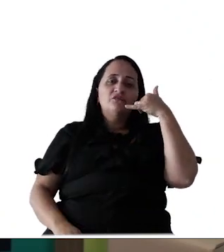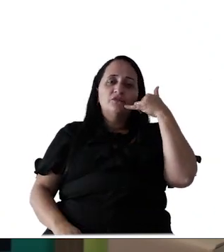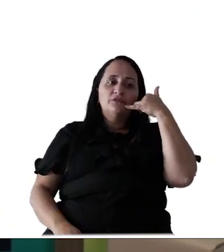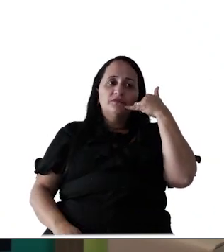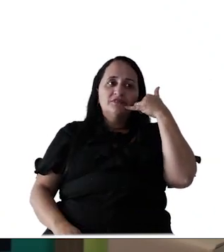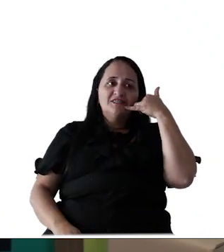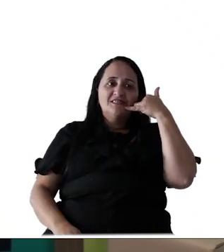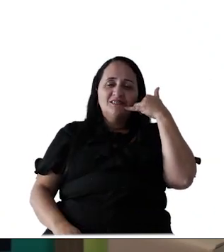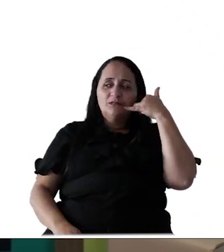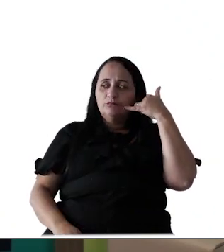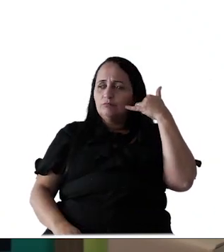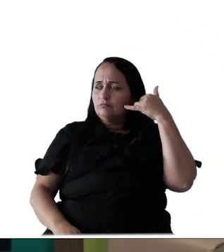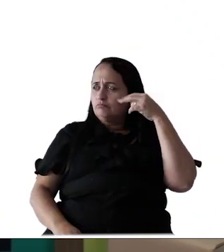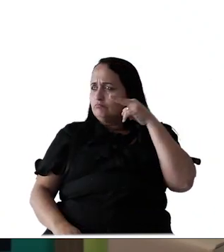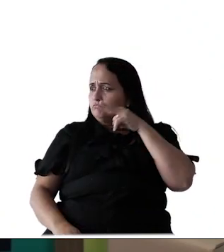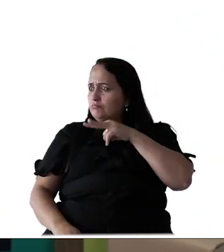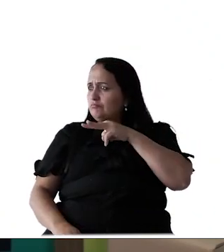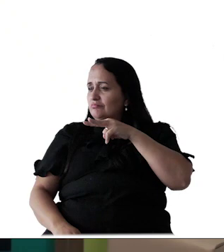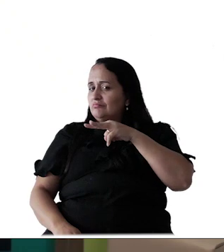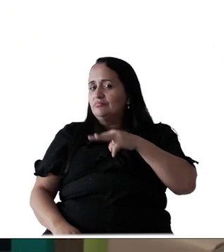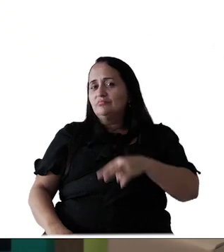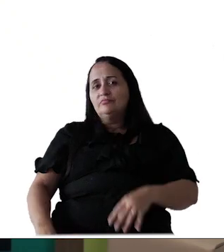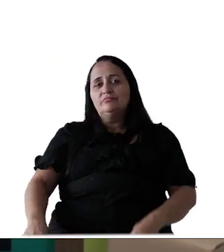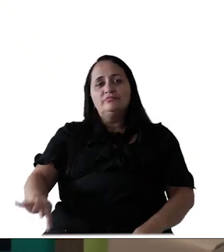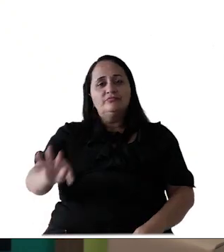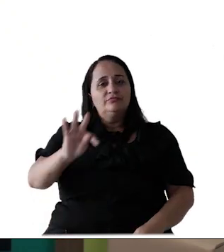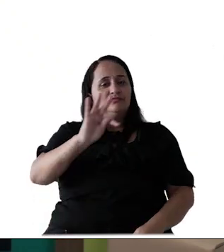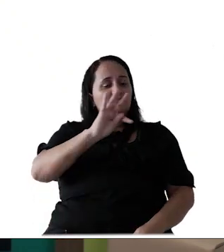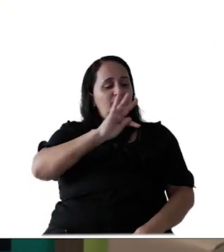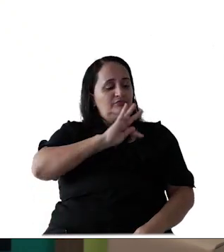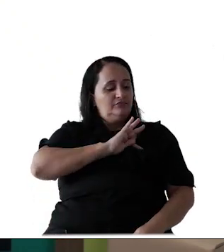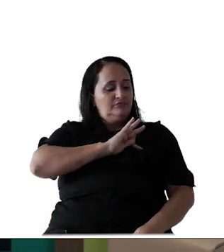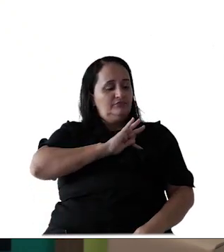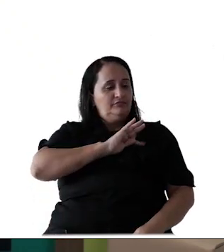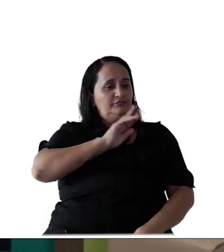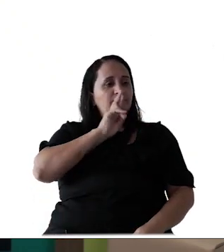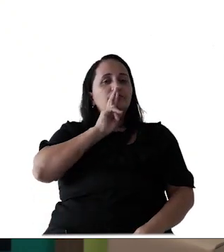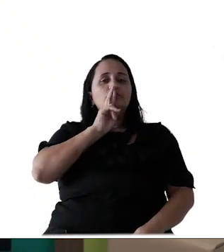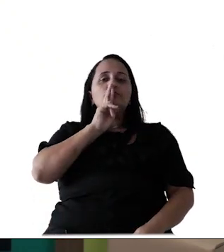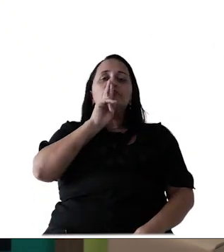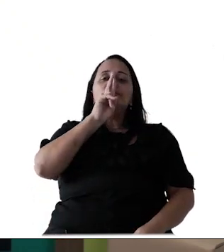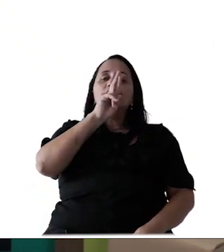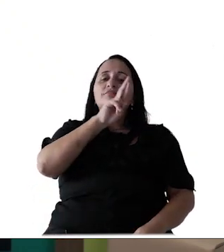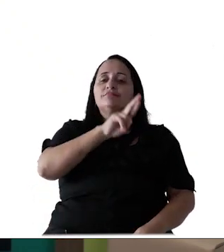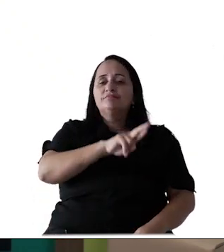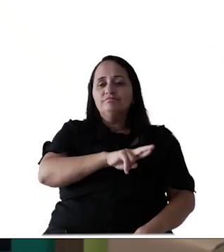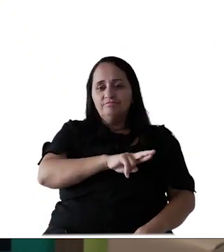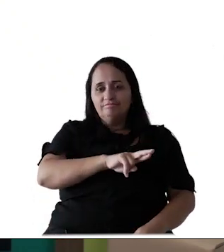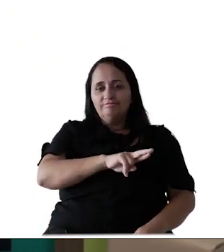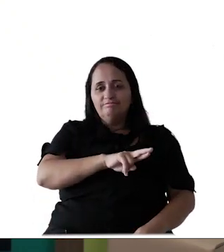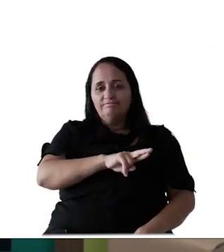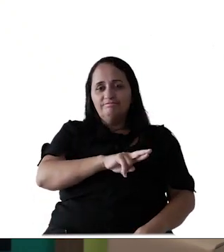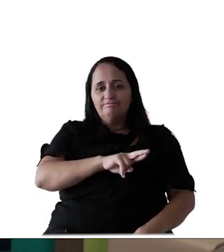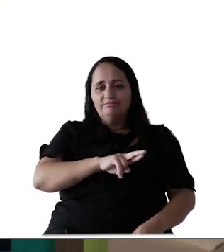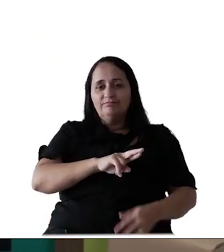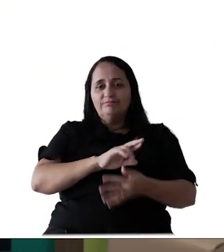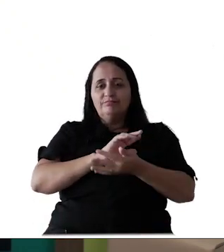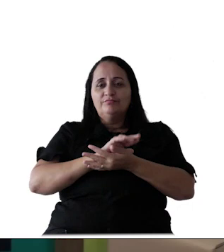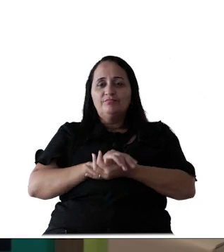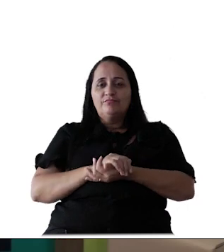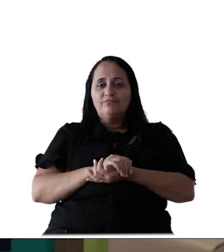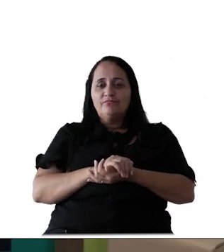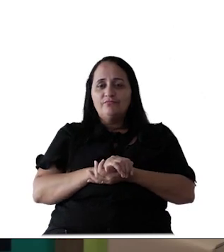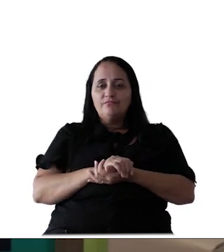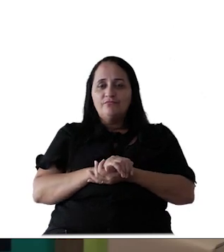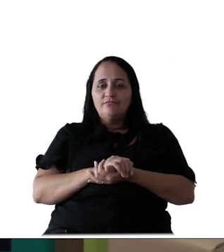técnico respondeu, né? Se colocou na posição, alternou a posição de fala com o advogado.